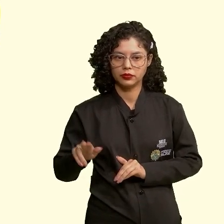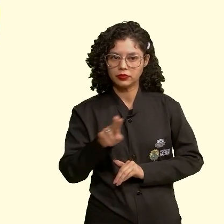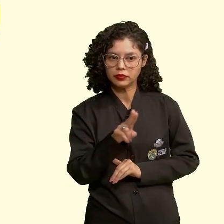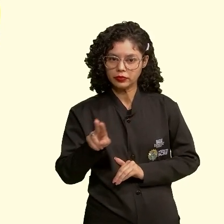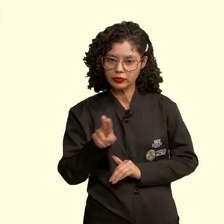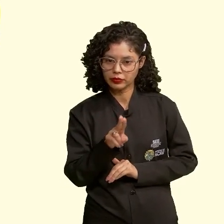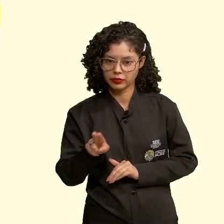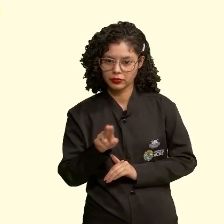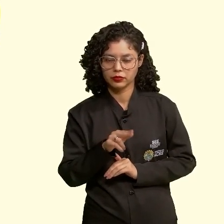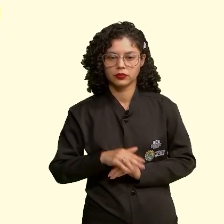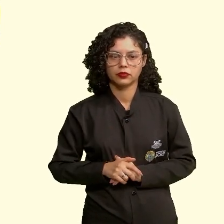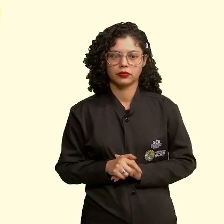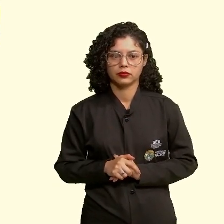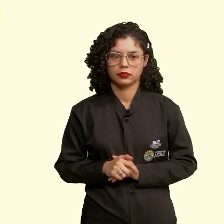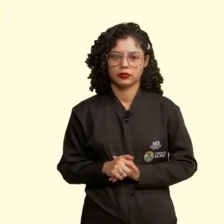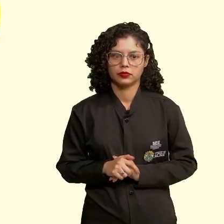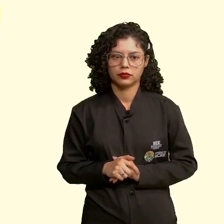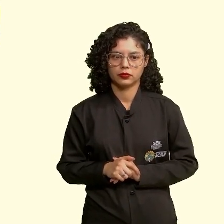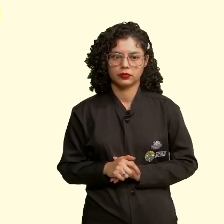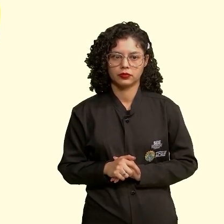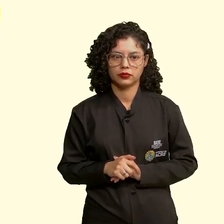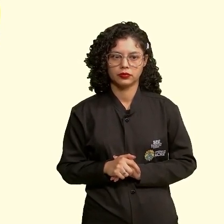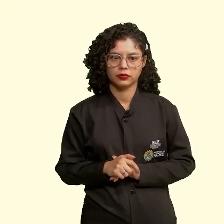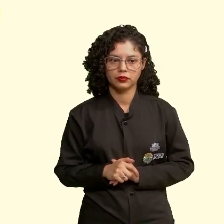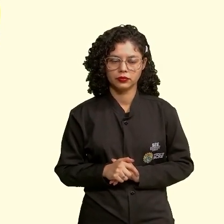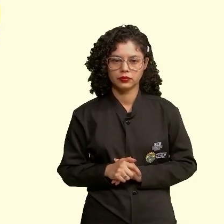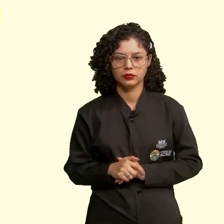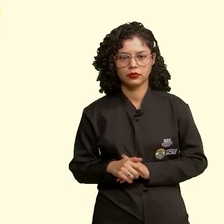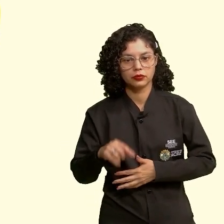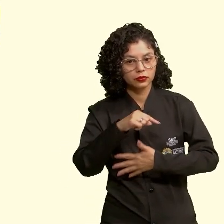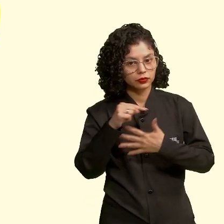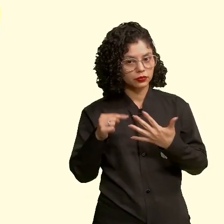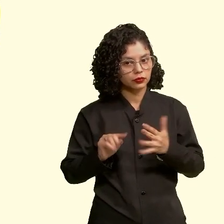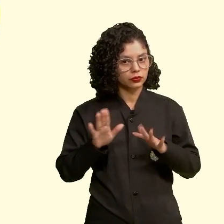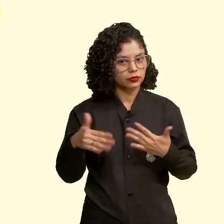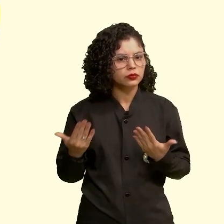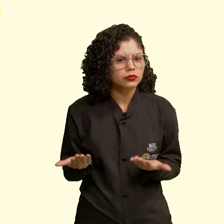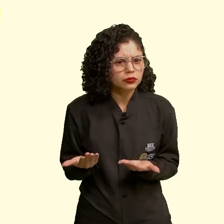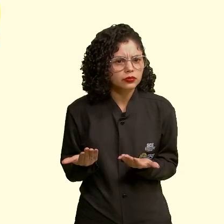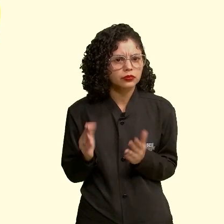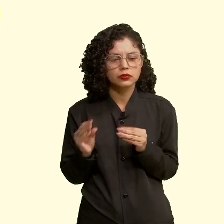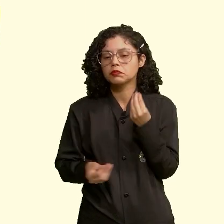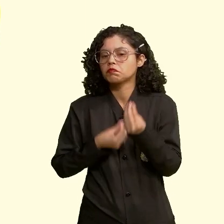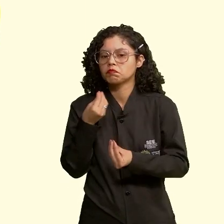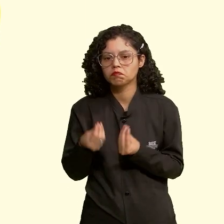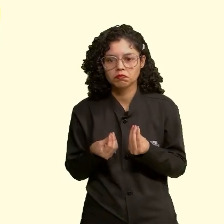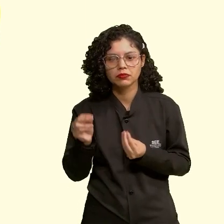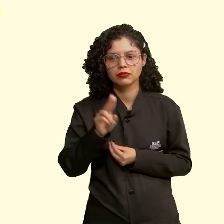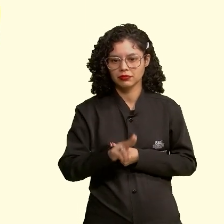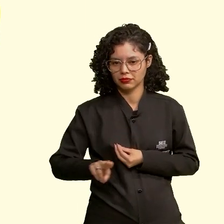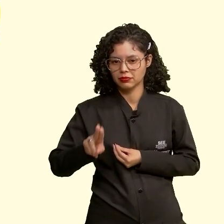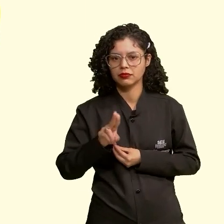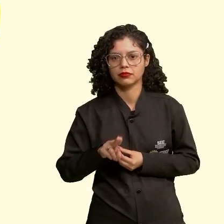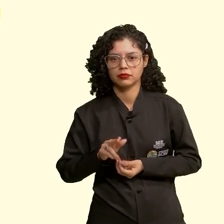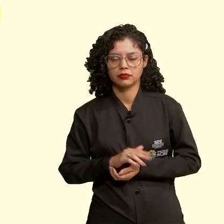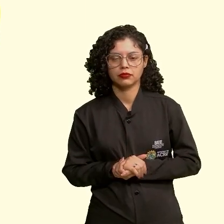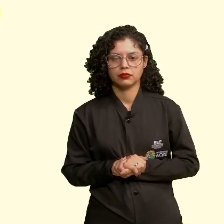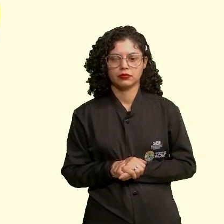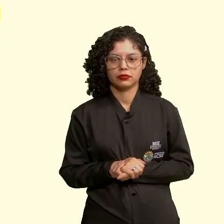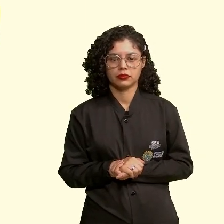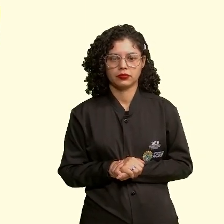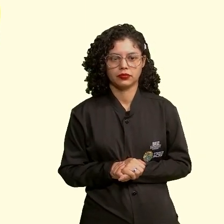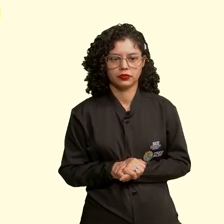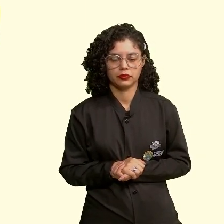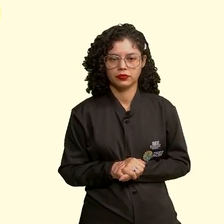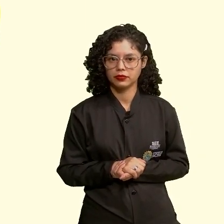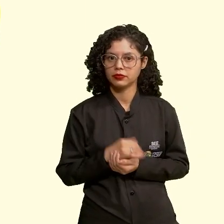desse instrumento, o tipo de instrumento e como ele é tocado.